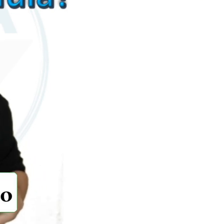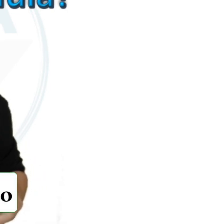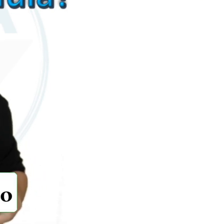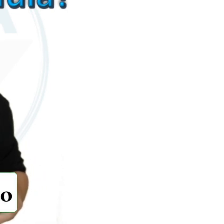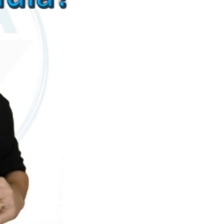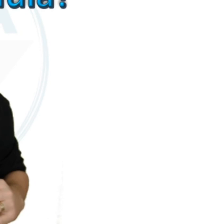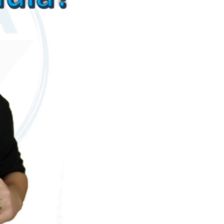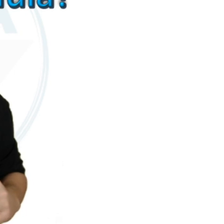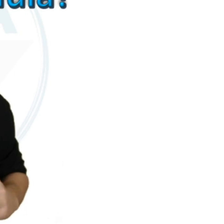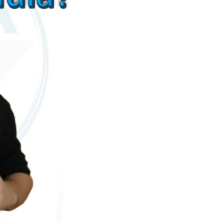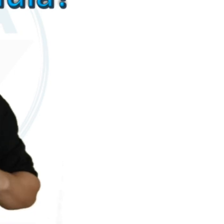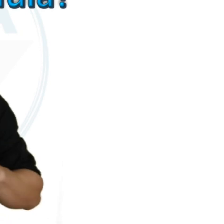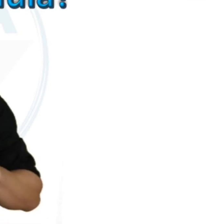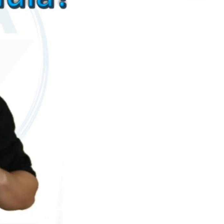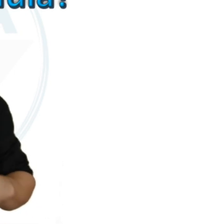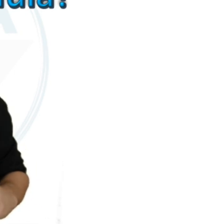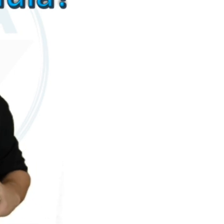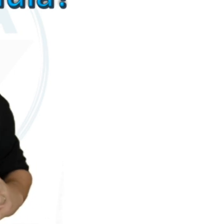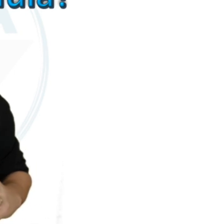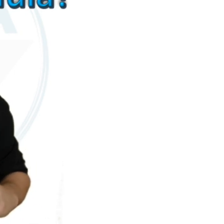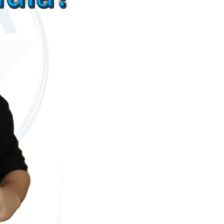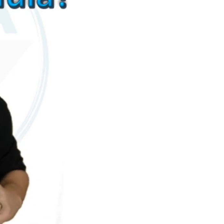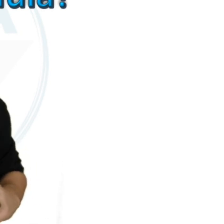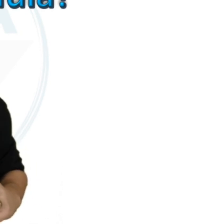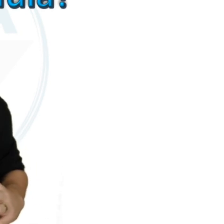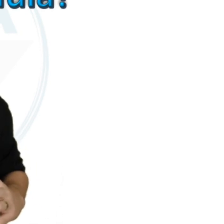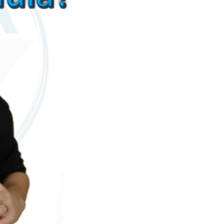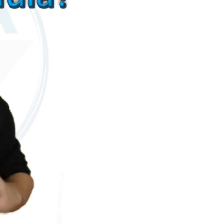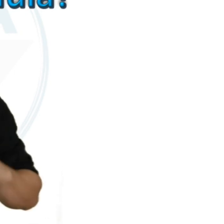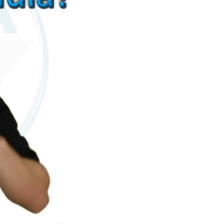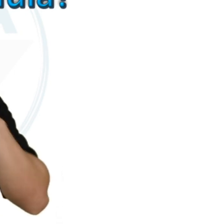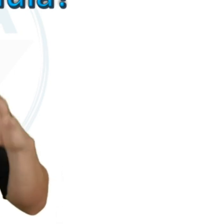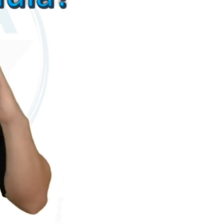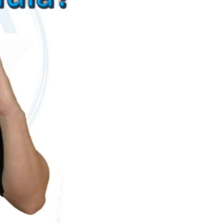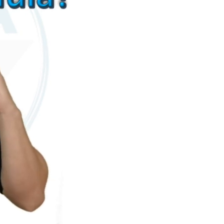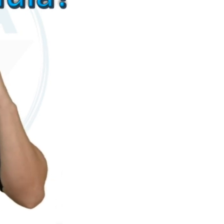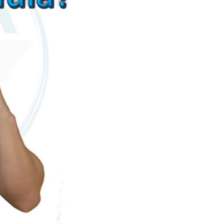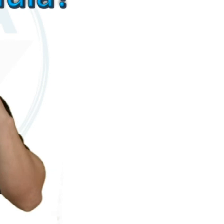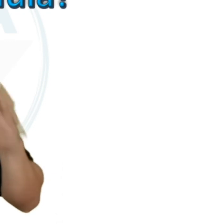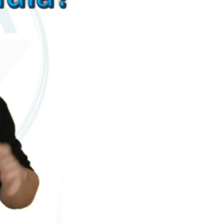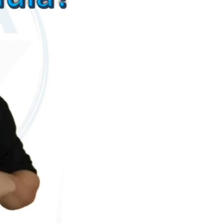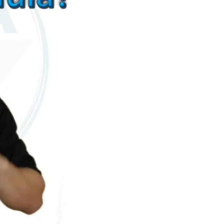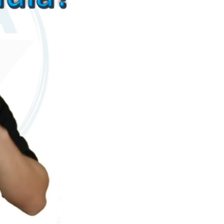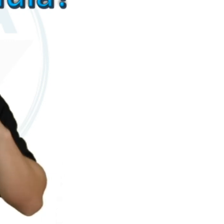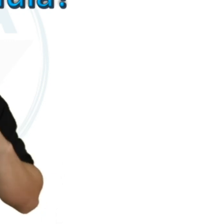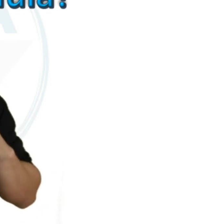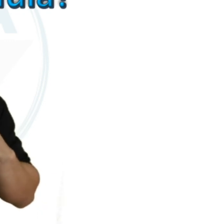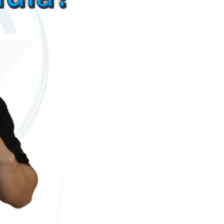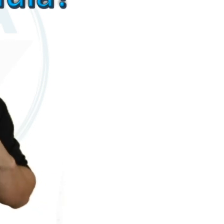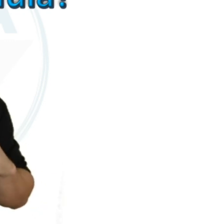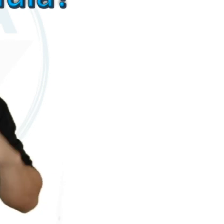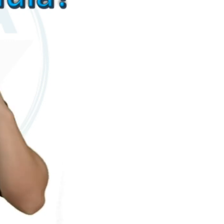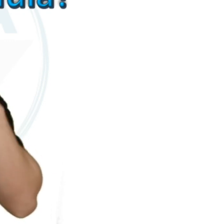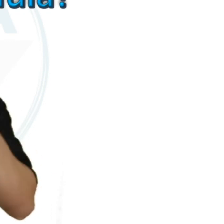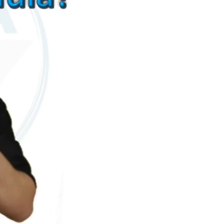descrição do vídeo estão os slides dessa aula aqui em PDF. O primeiro link aqui da descrição, vocês podem baixar. Então, pessoal, fico